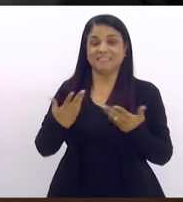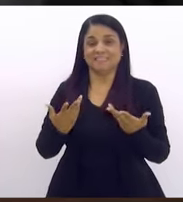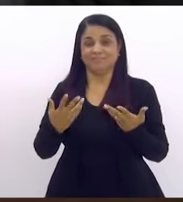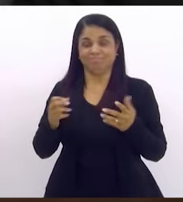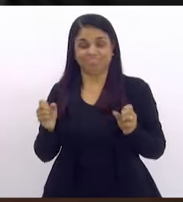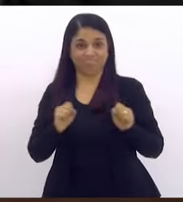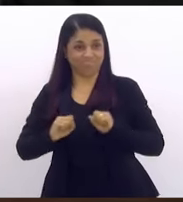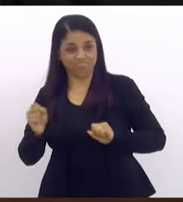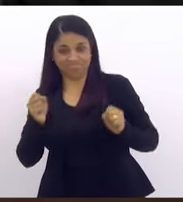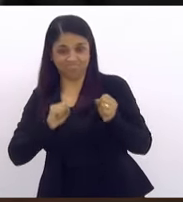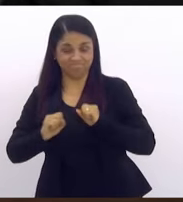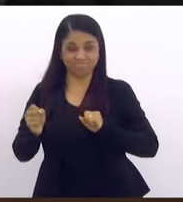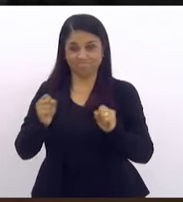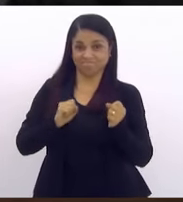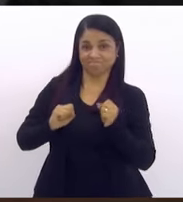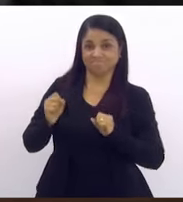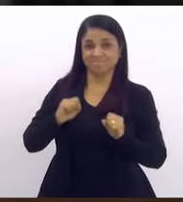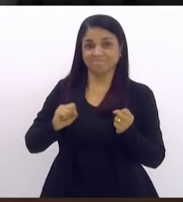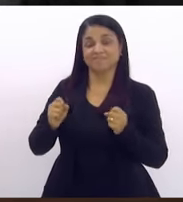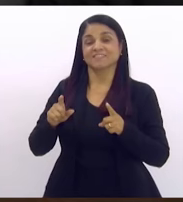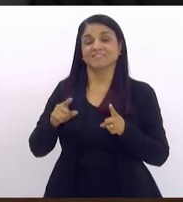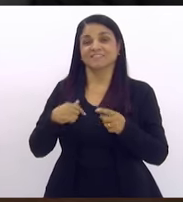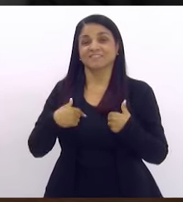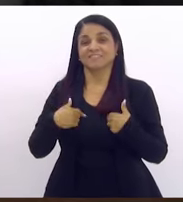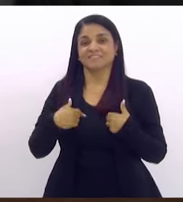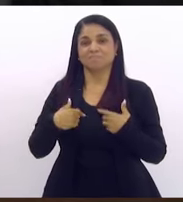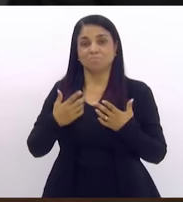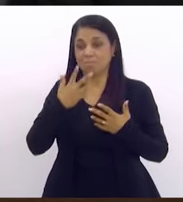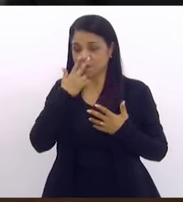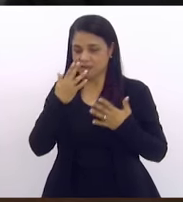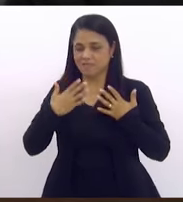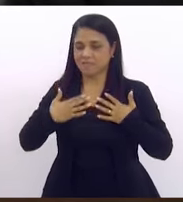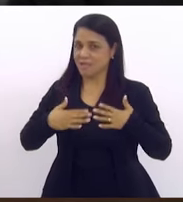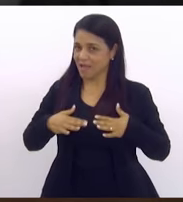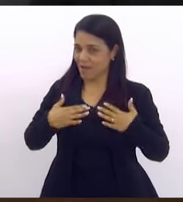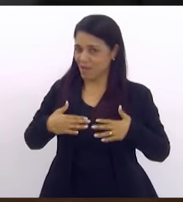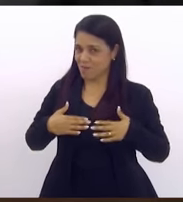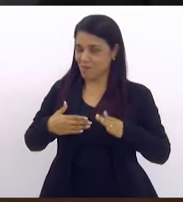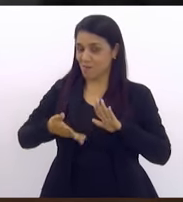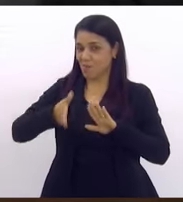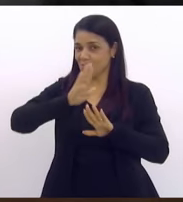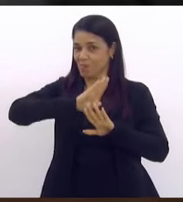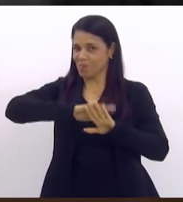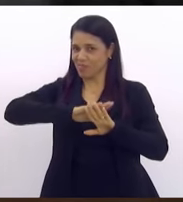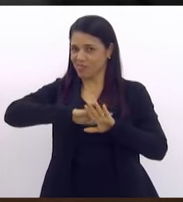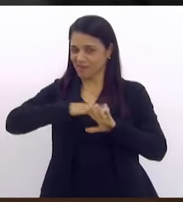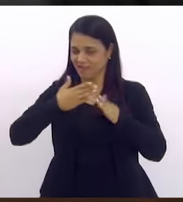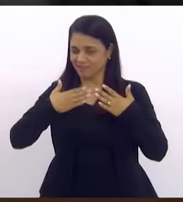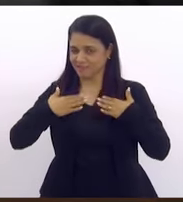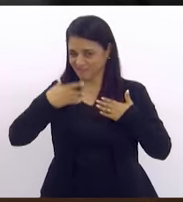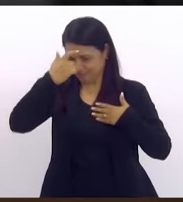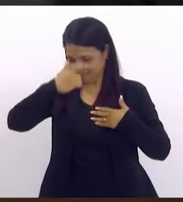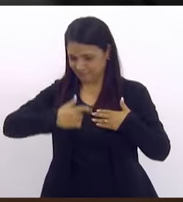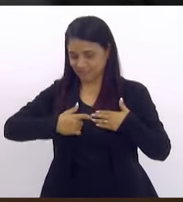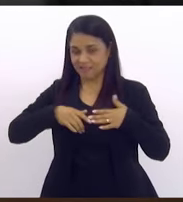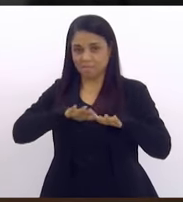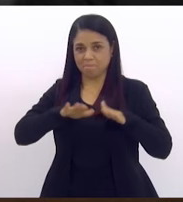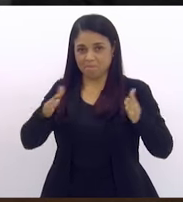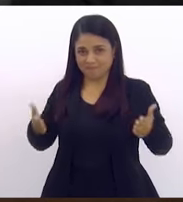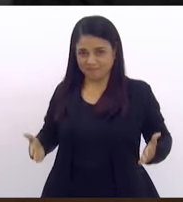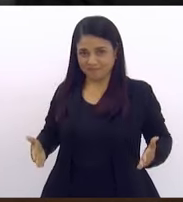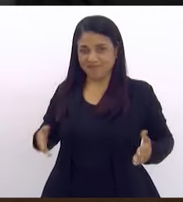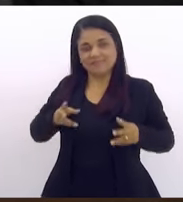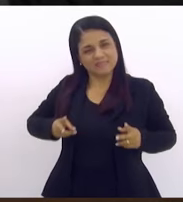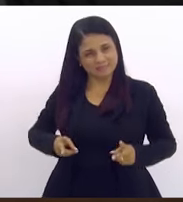que seja uma inquietação aparentemente Serena por trás da toga da mesa do catedrático